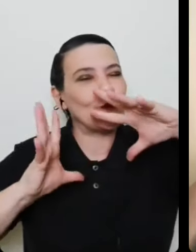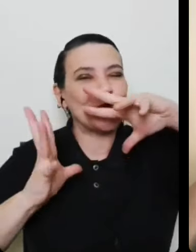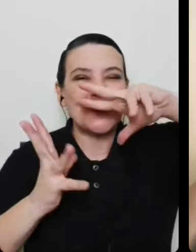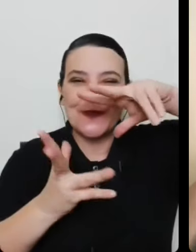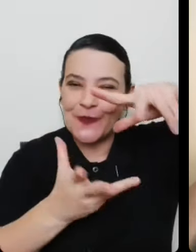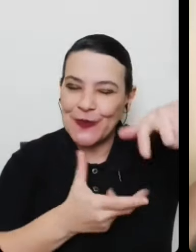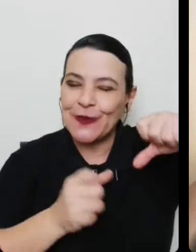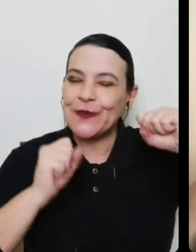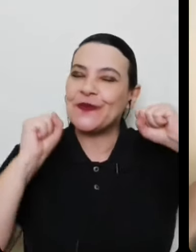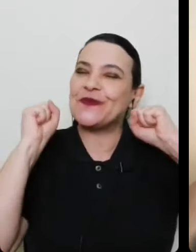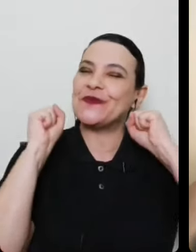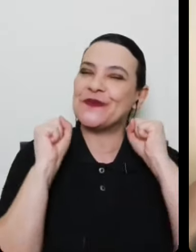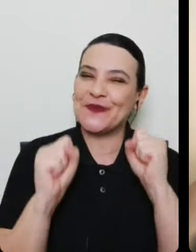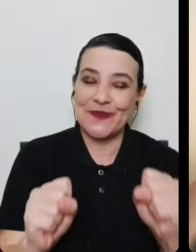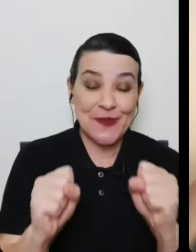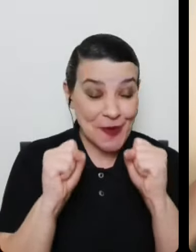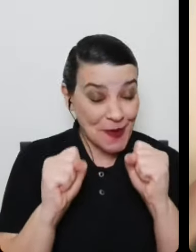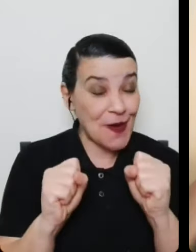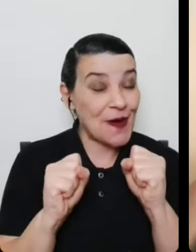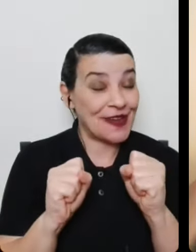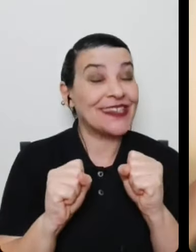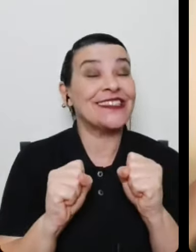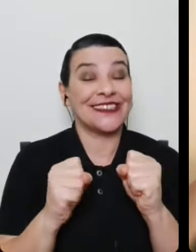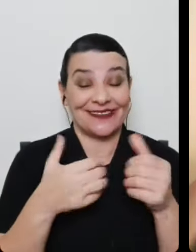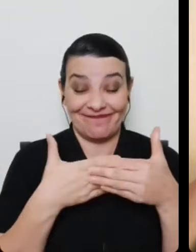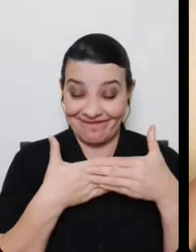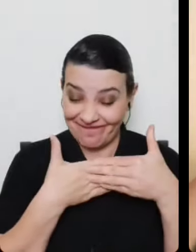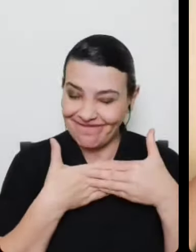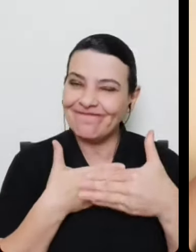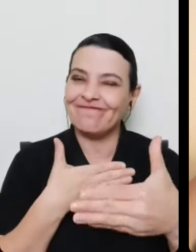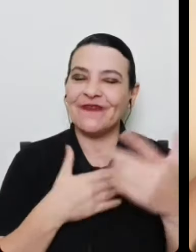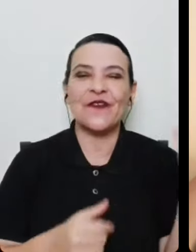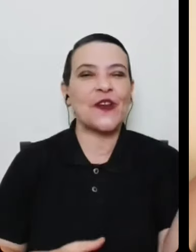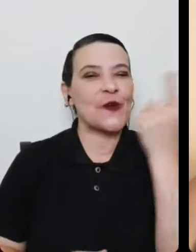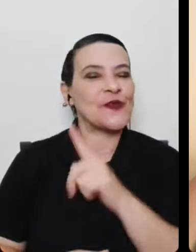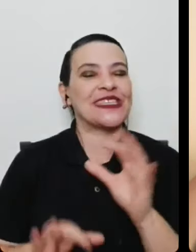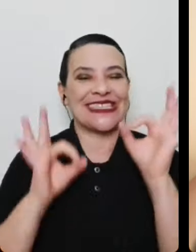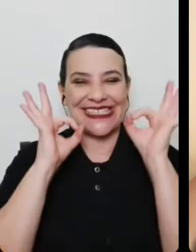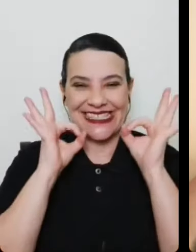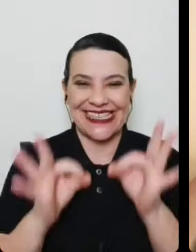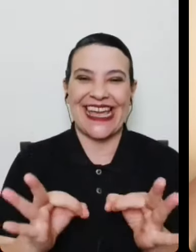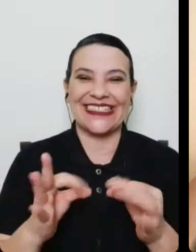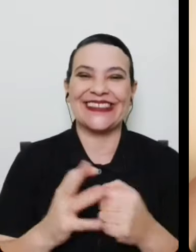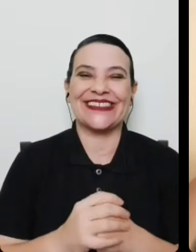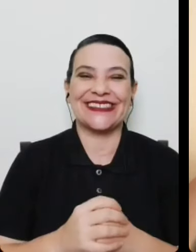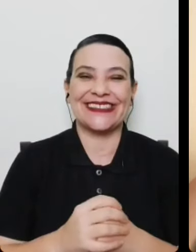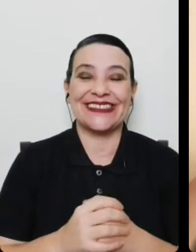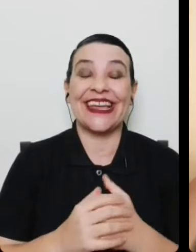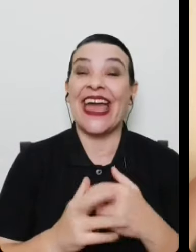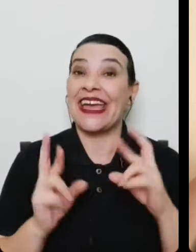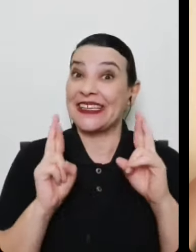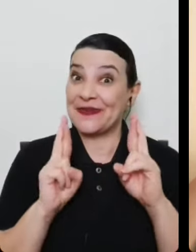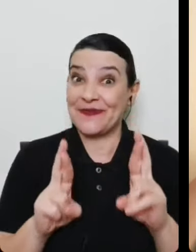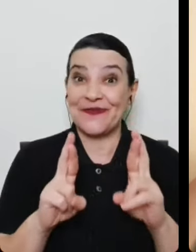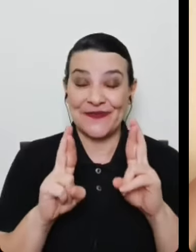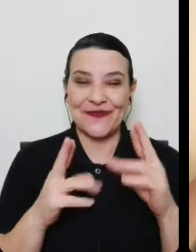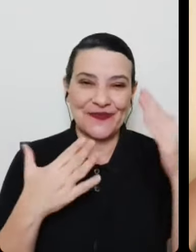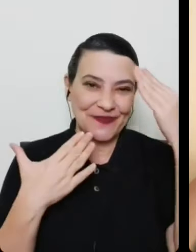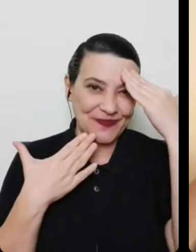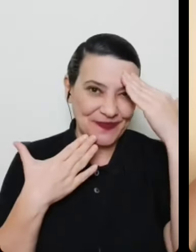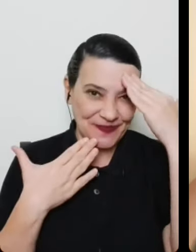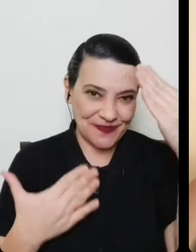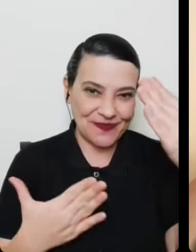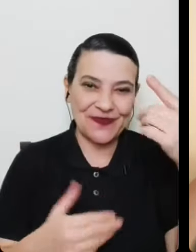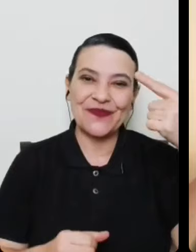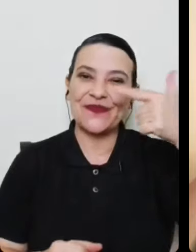acho que a gente pode chegar e a gente deve chegar e a gente vai chegar nesse momento. Então, essa é a esperança que eu tenho. Queria agradecer mais uma